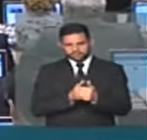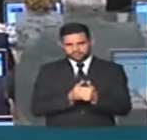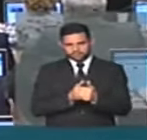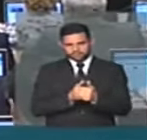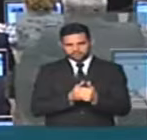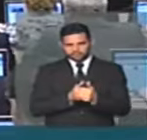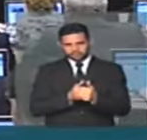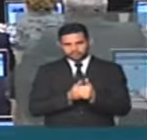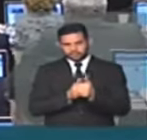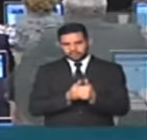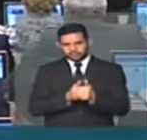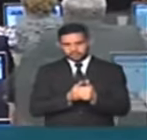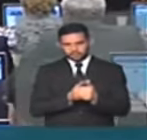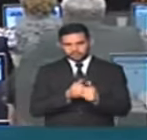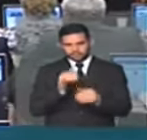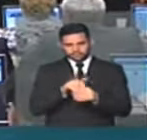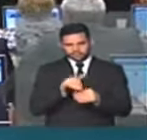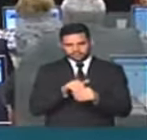Para encaminhar a votação.